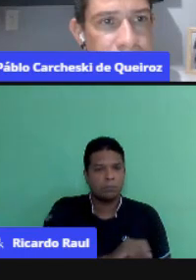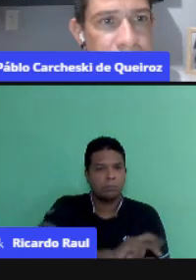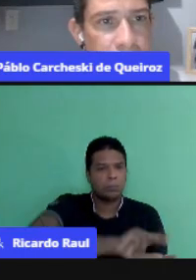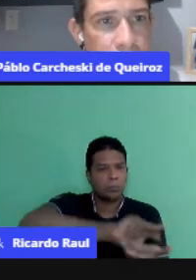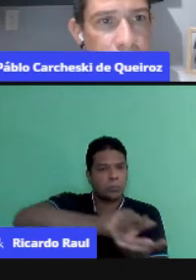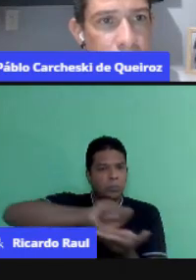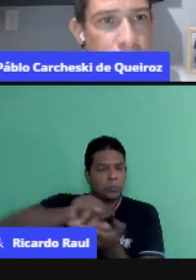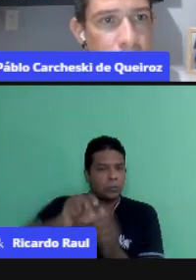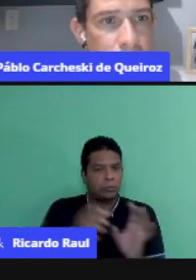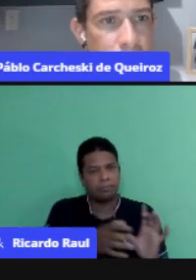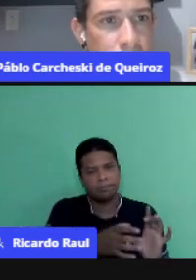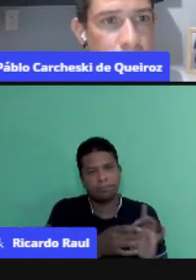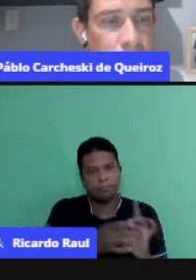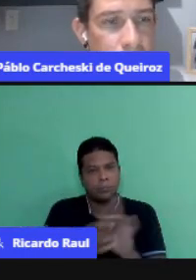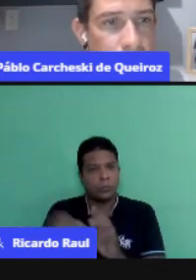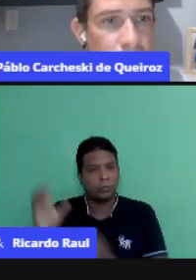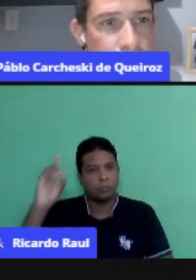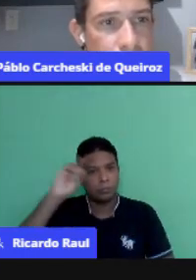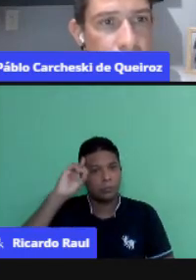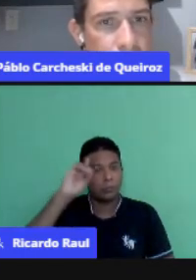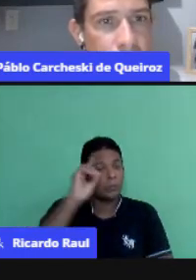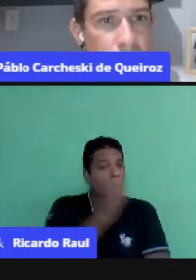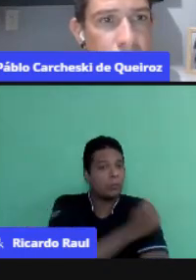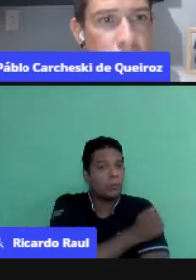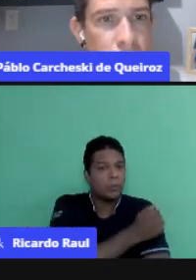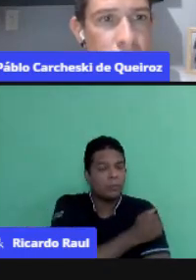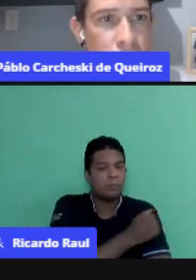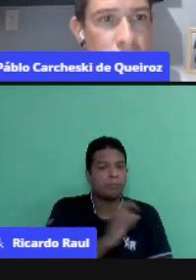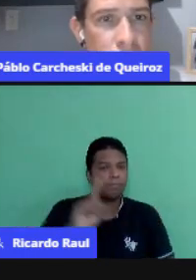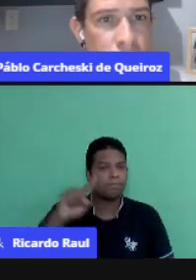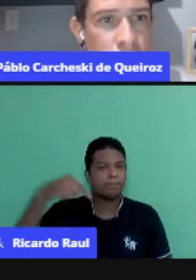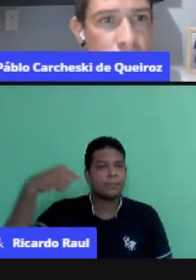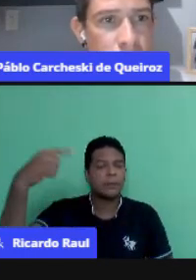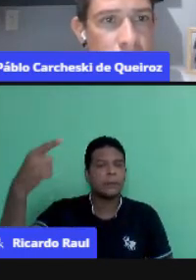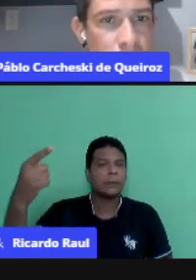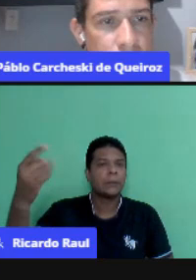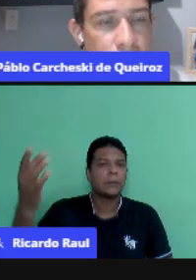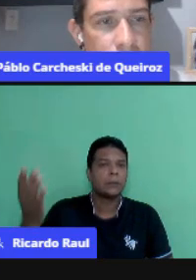está no dia a dia do aluno. Mas, além